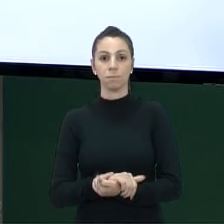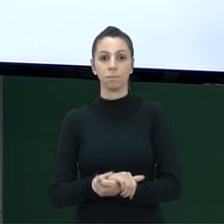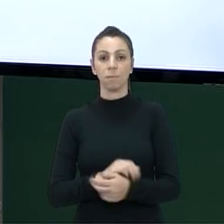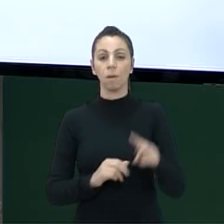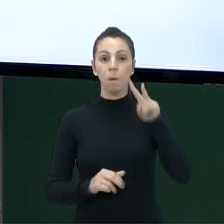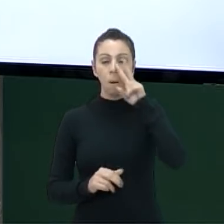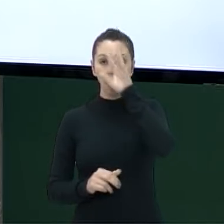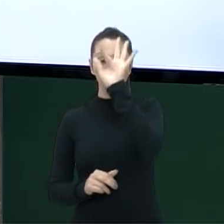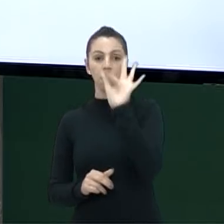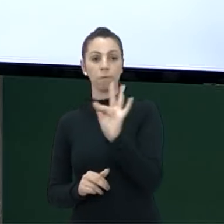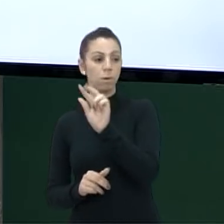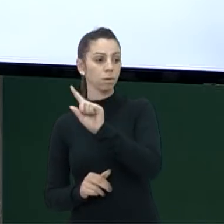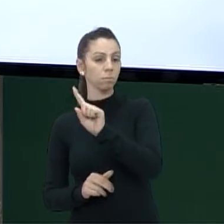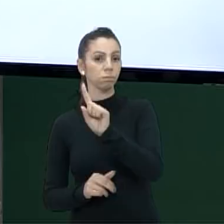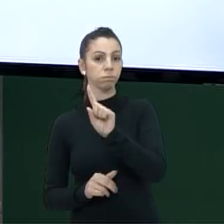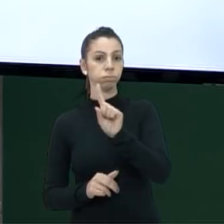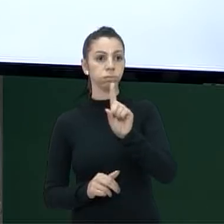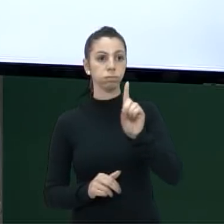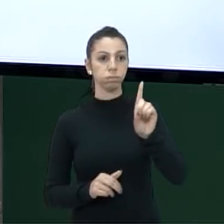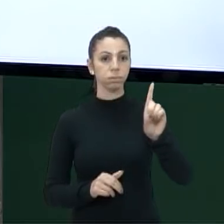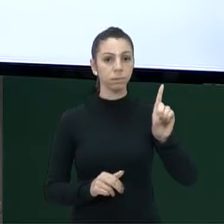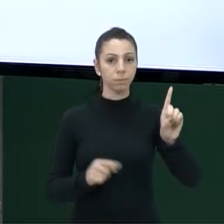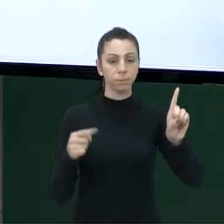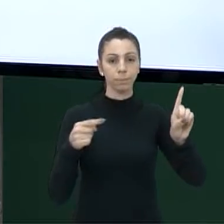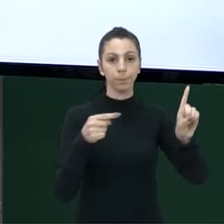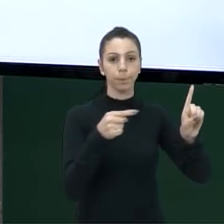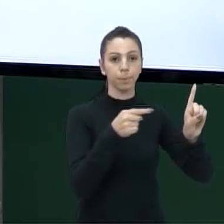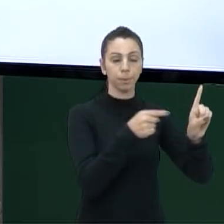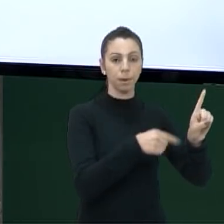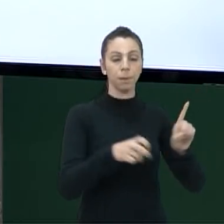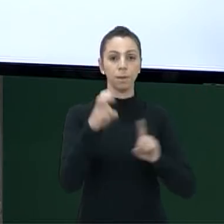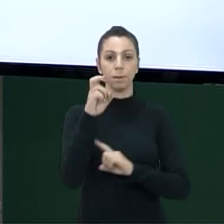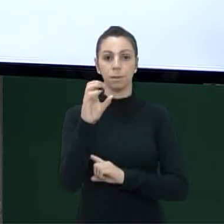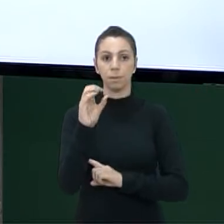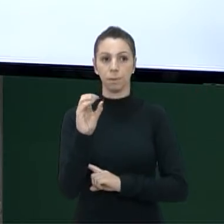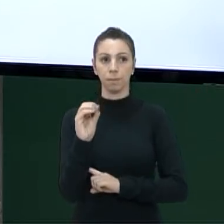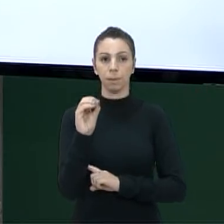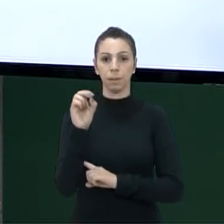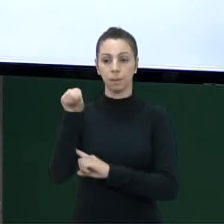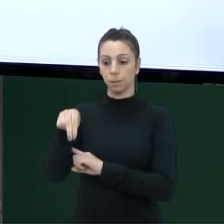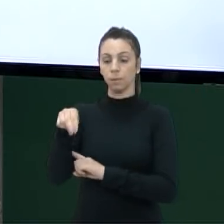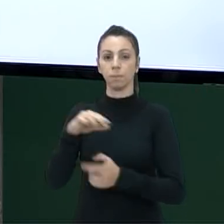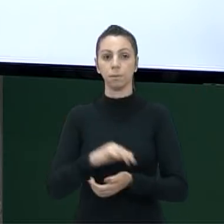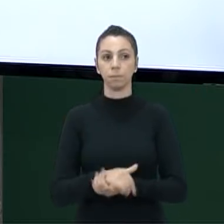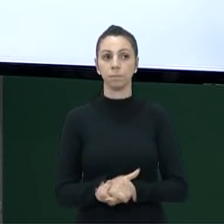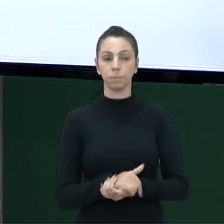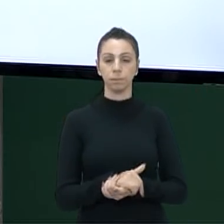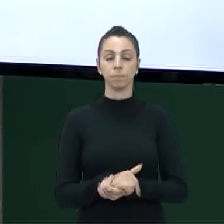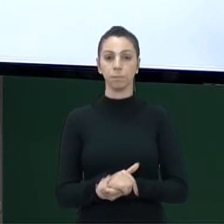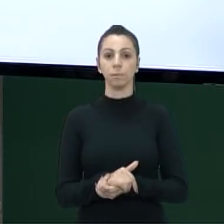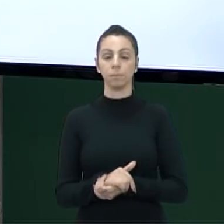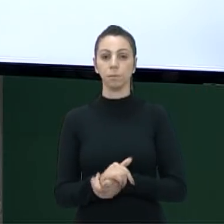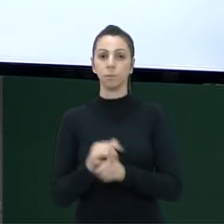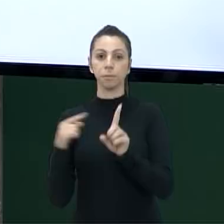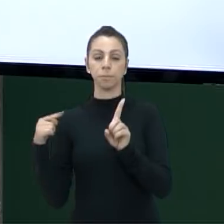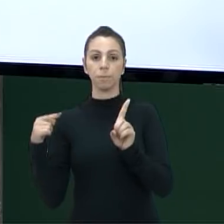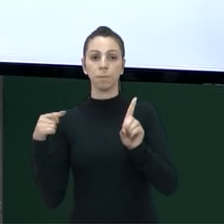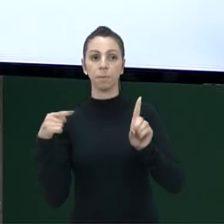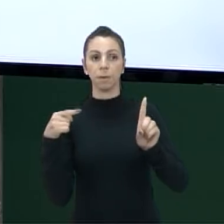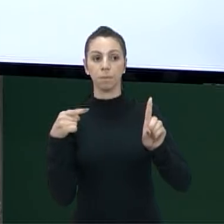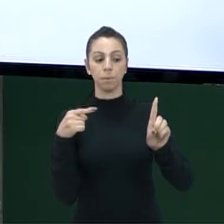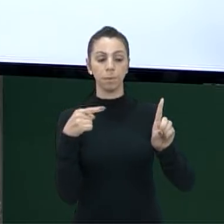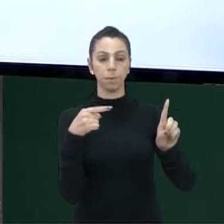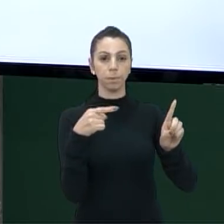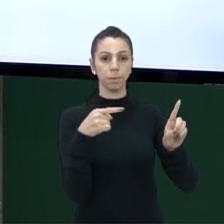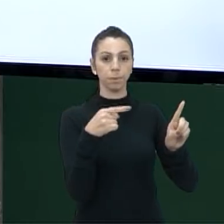Simplesmente faz a aplicação da equação. A única força que está atuando nessa direção do movimento, né? A gente tem aqui outras